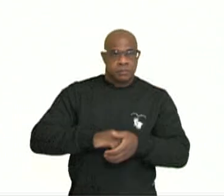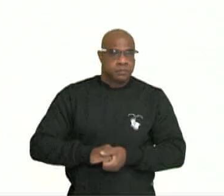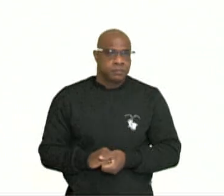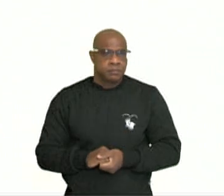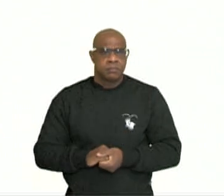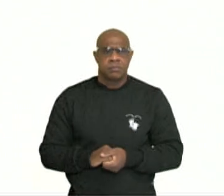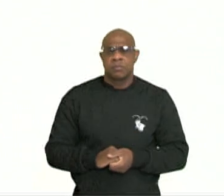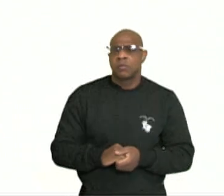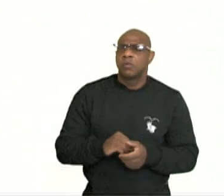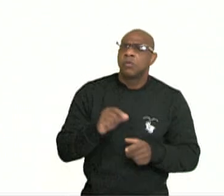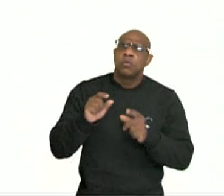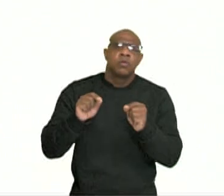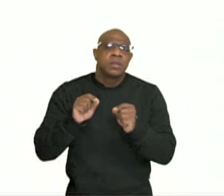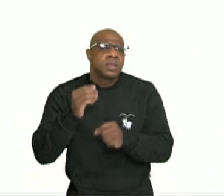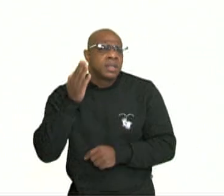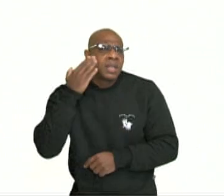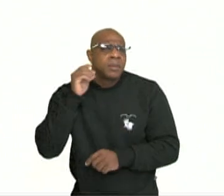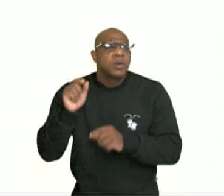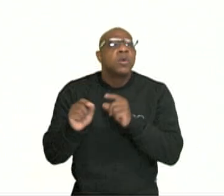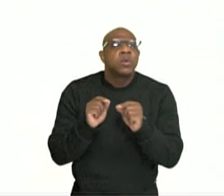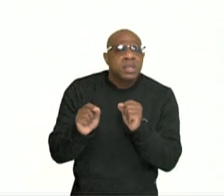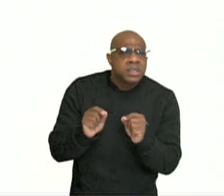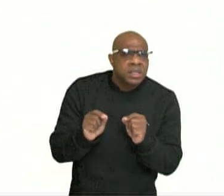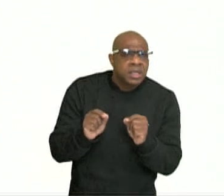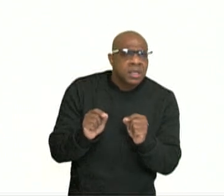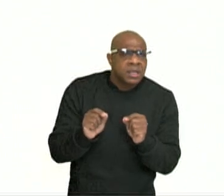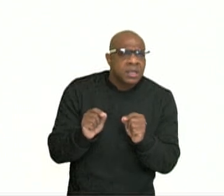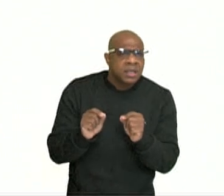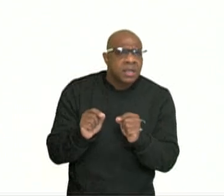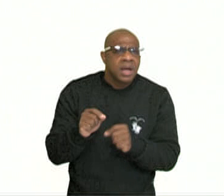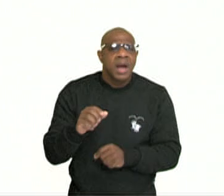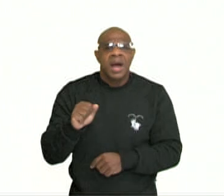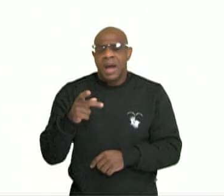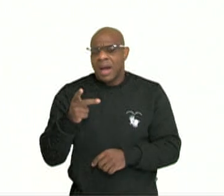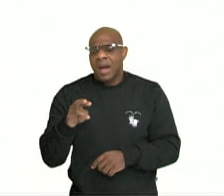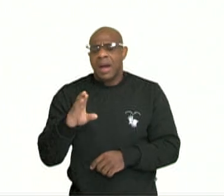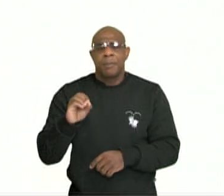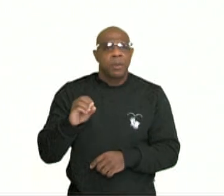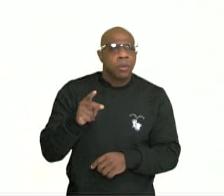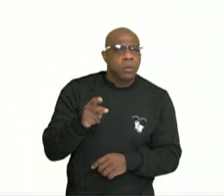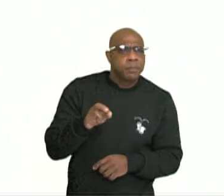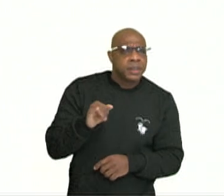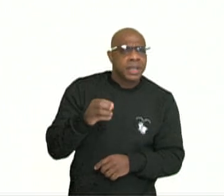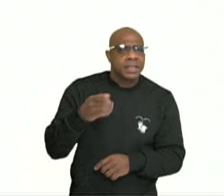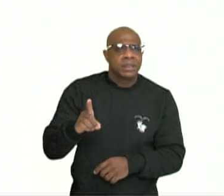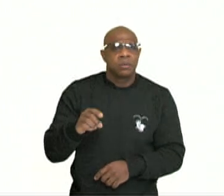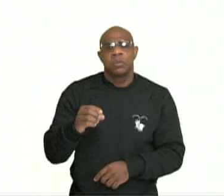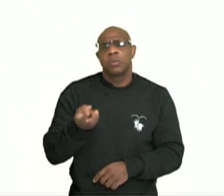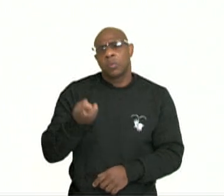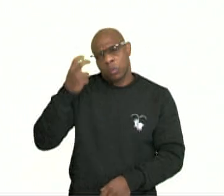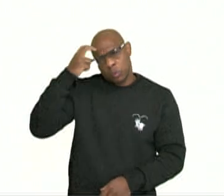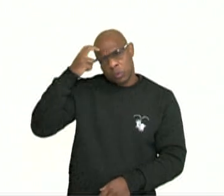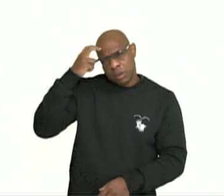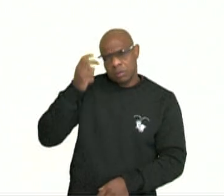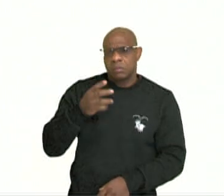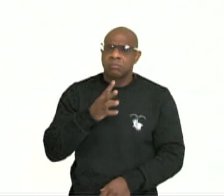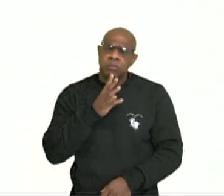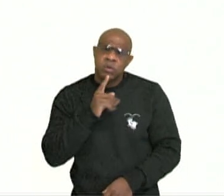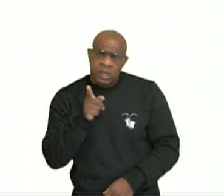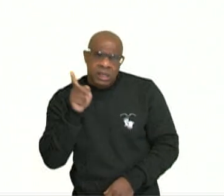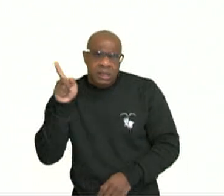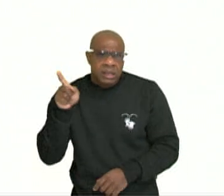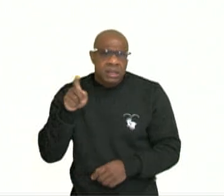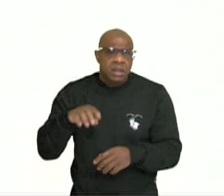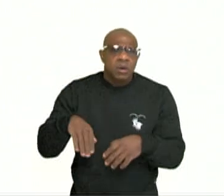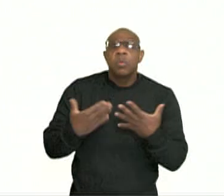Você sabe o que é apropriação cultural? Já se questionou sobre isso? Já teceu hipóteses? Qual é a sua opinião sobre